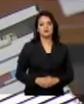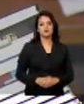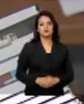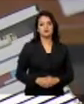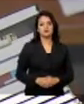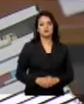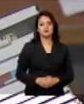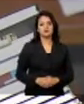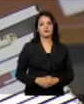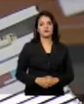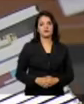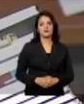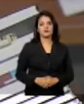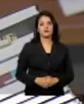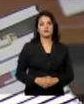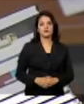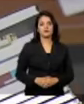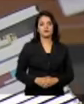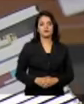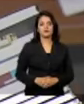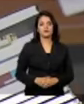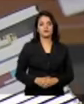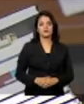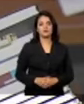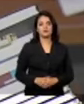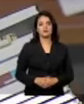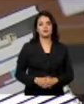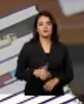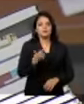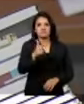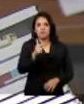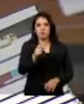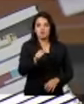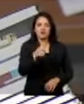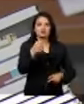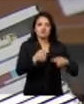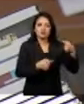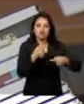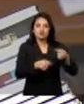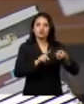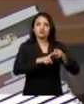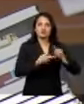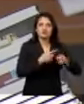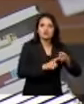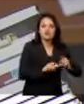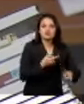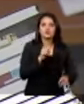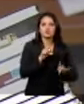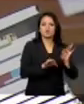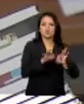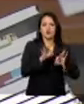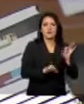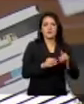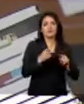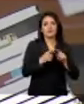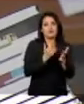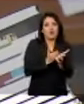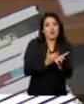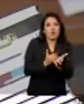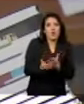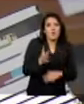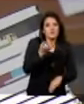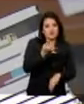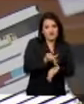não tendo havido o exame e via de consequência do início do período de